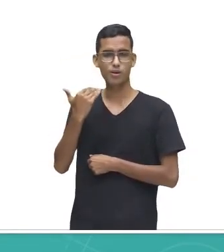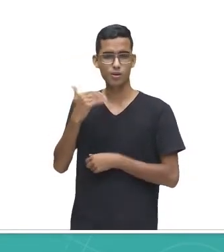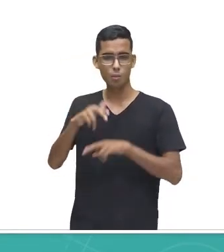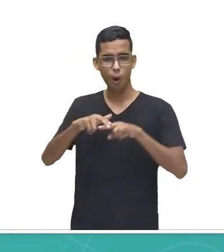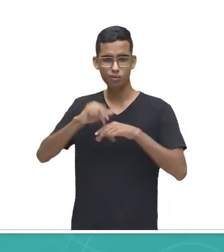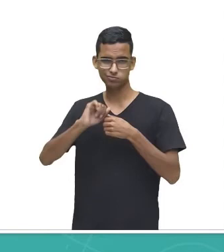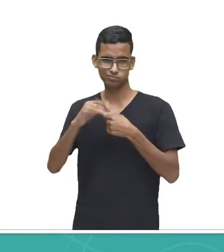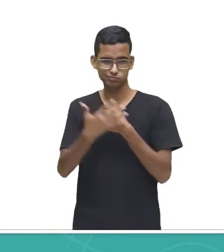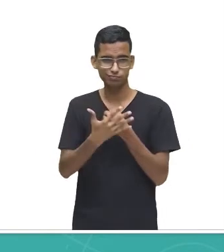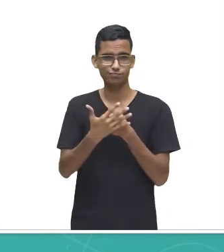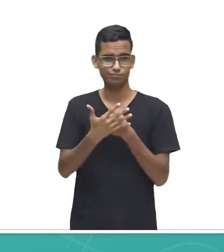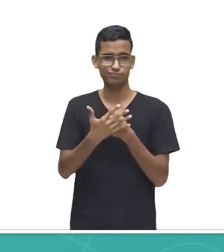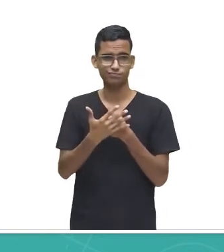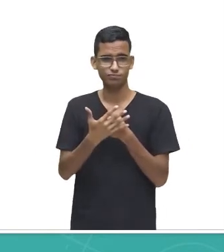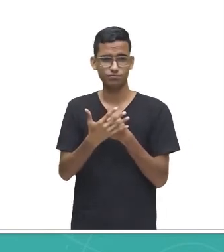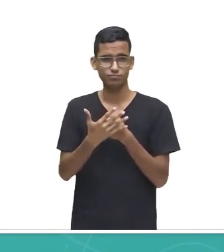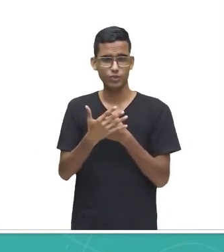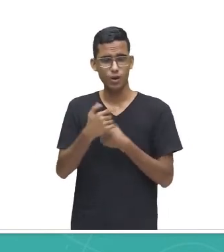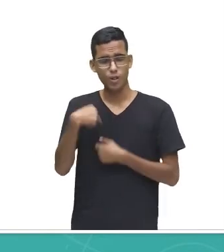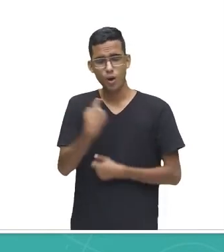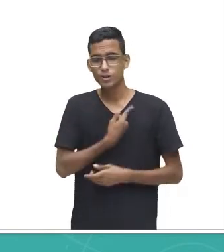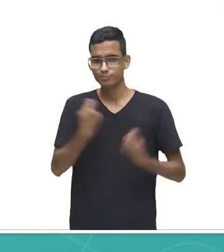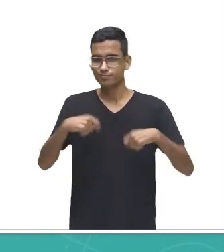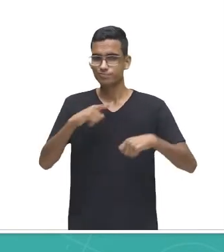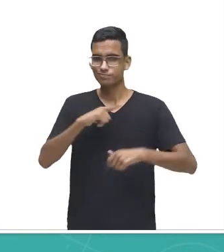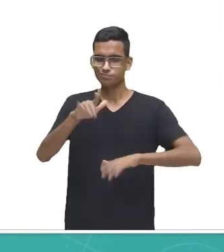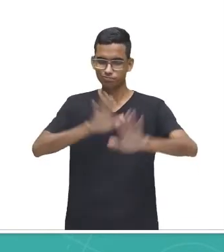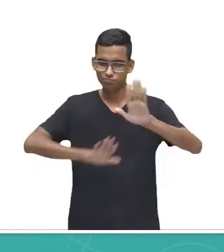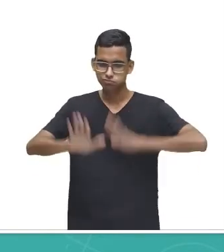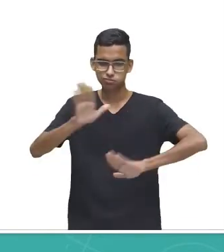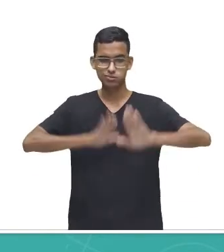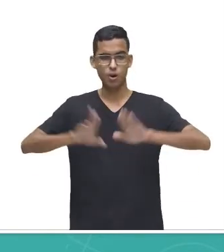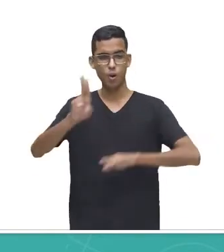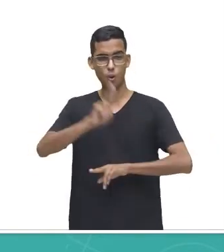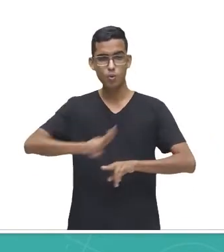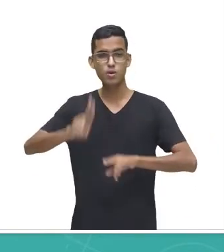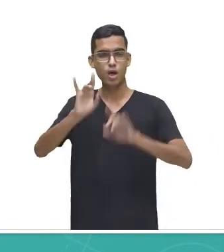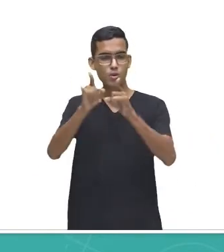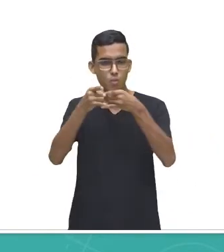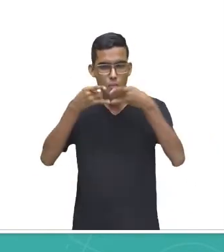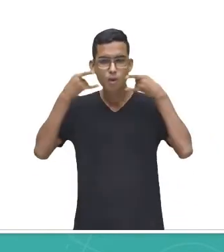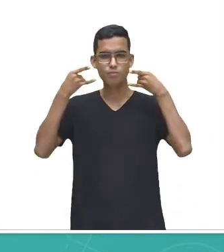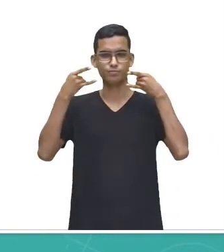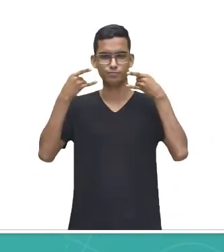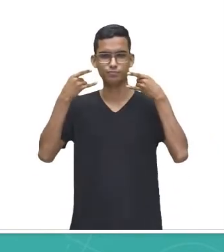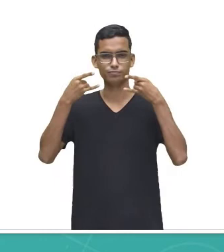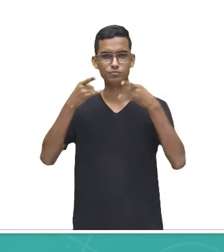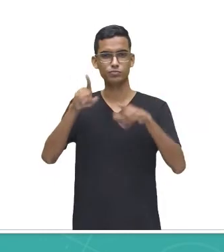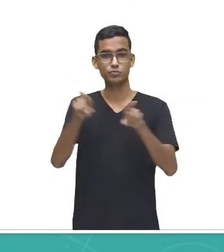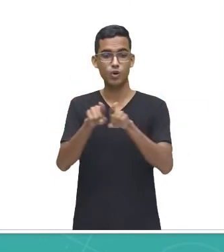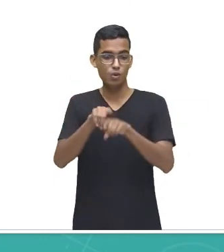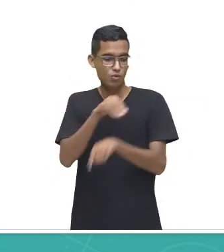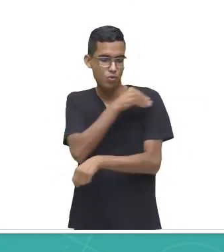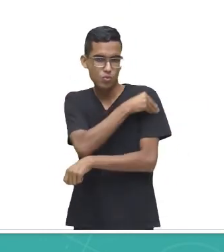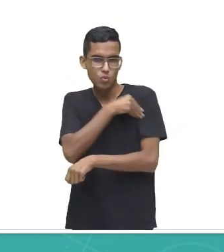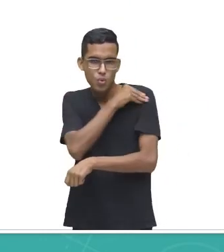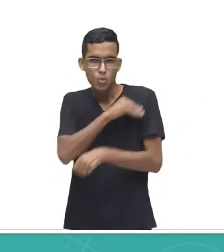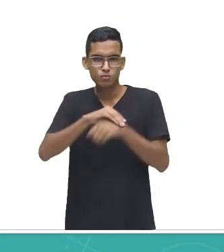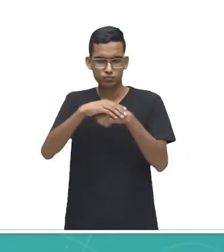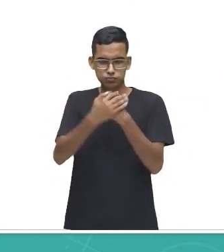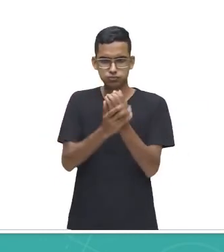E agora a gente está tomando cuidado através do uso de máscara, de álcool,